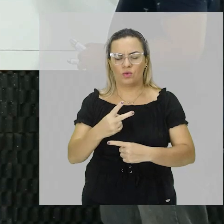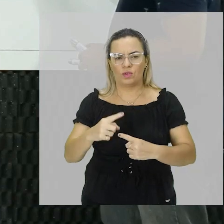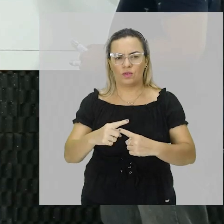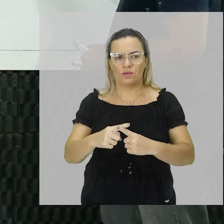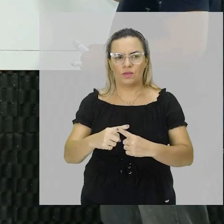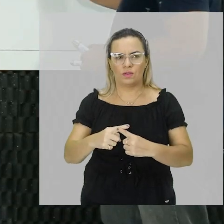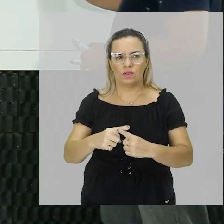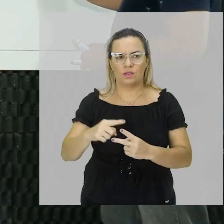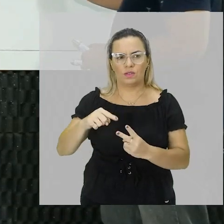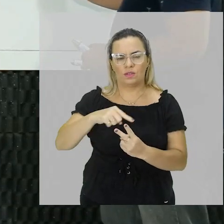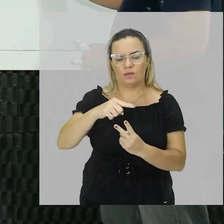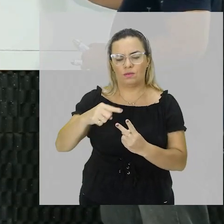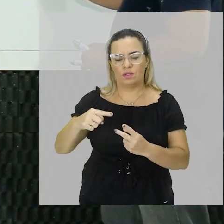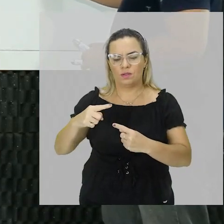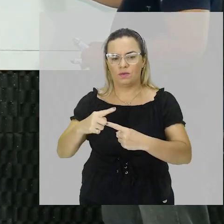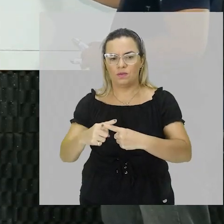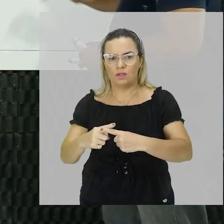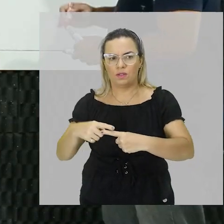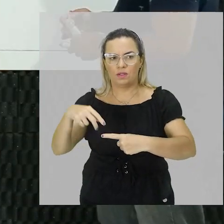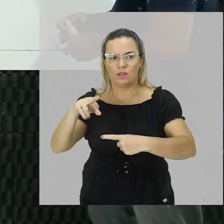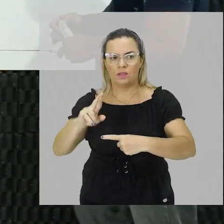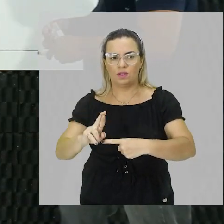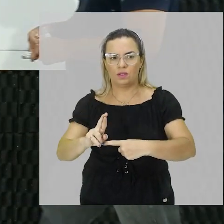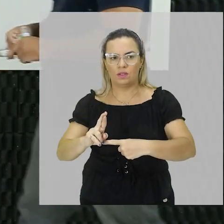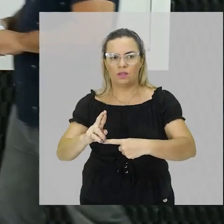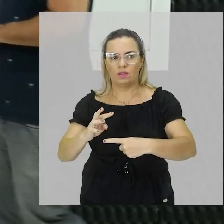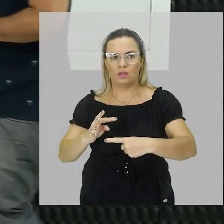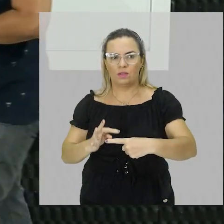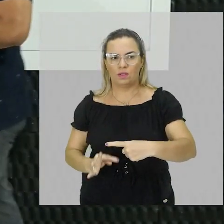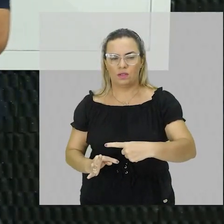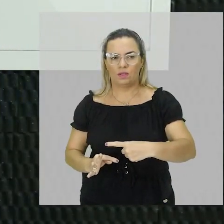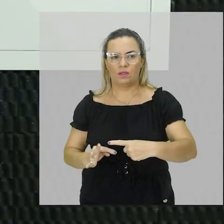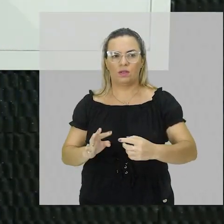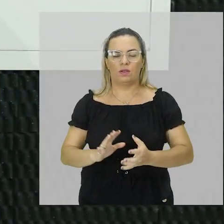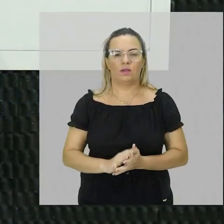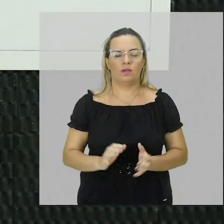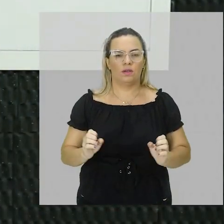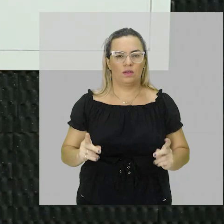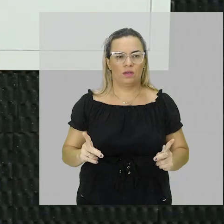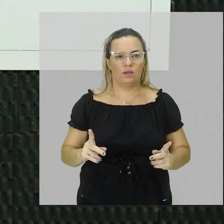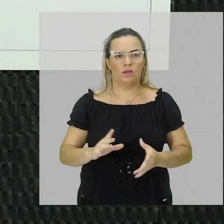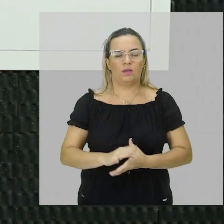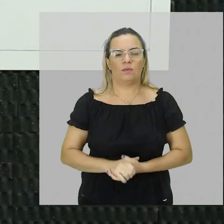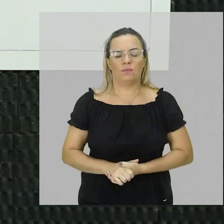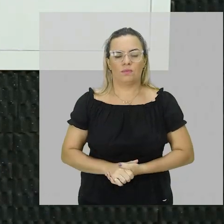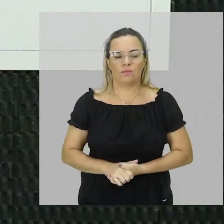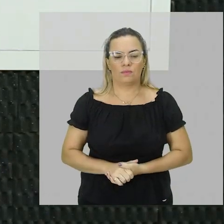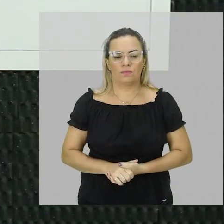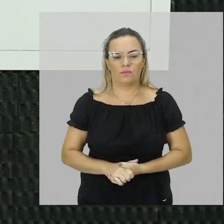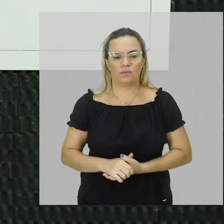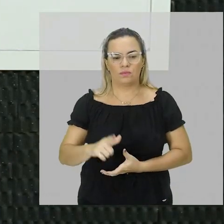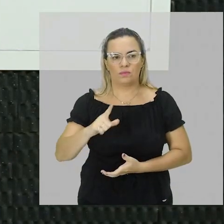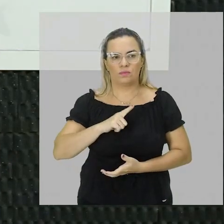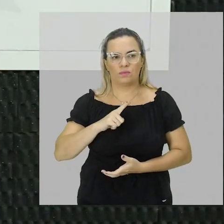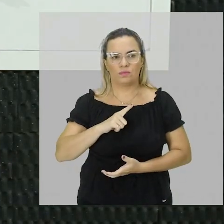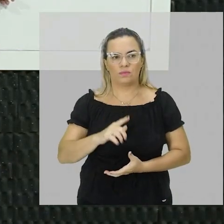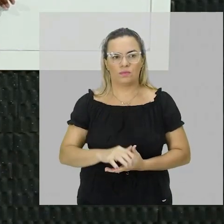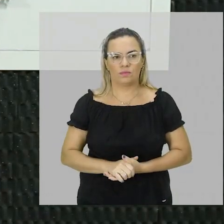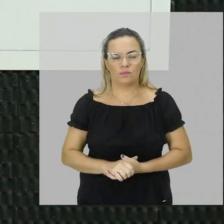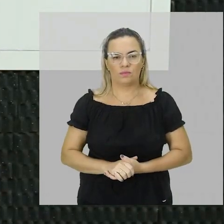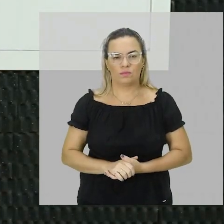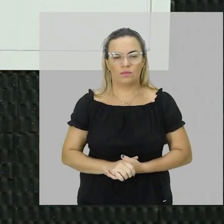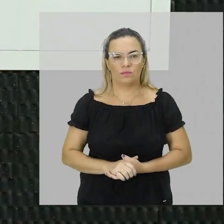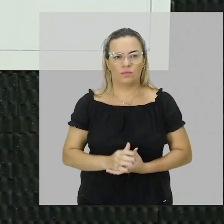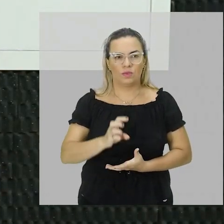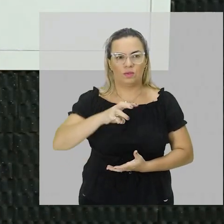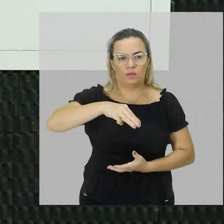vezes R sobre t. Ok? Então eu tenho